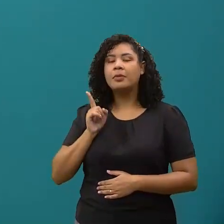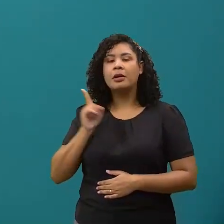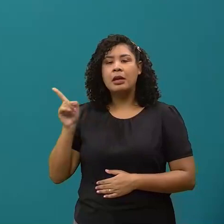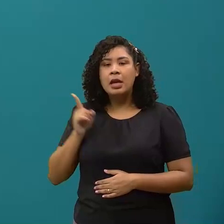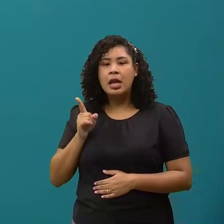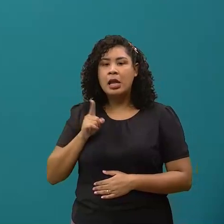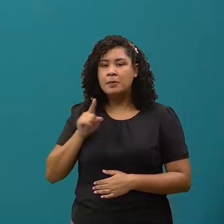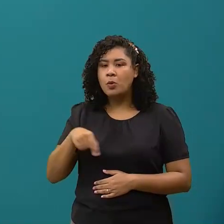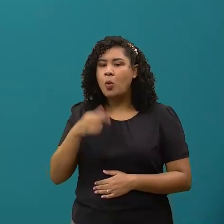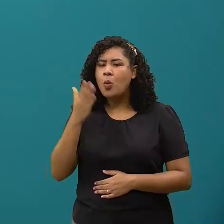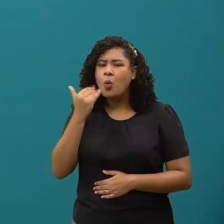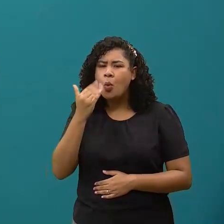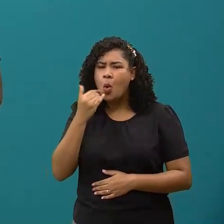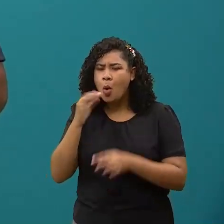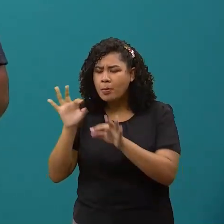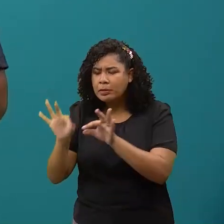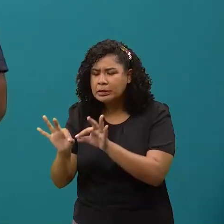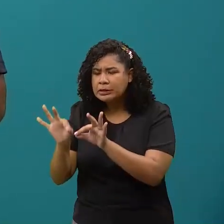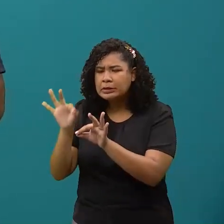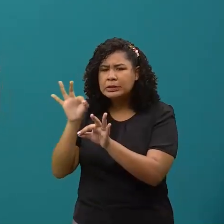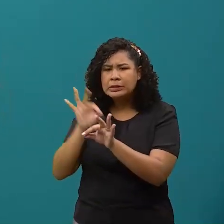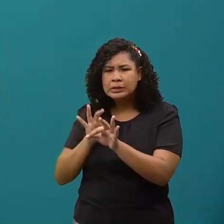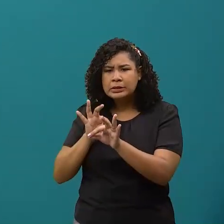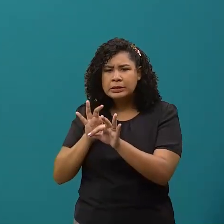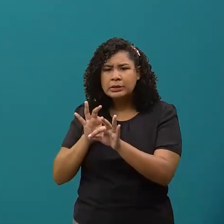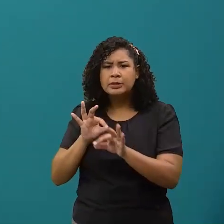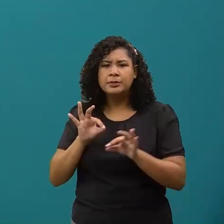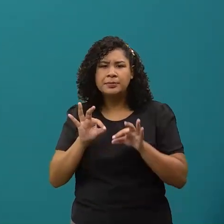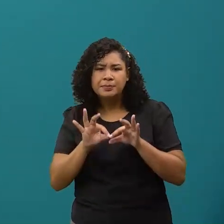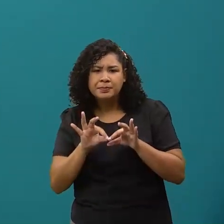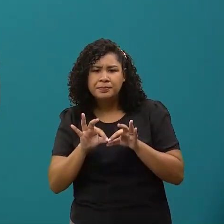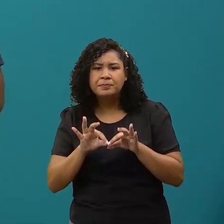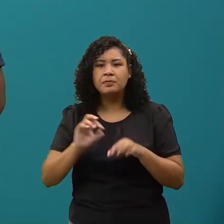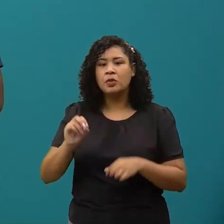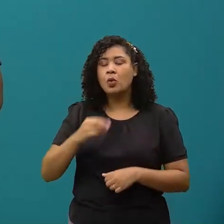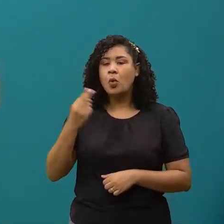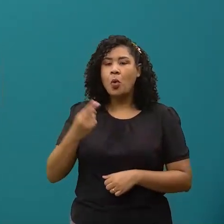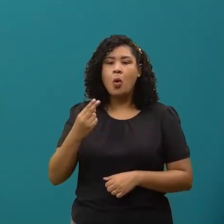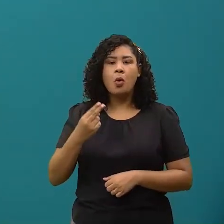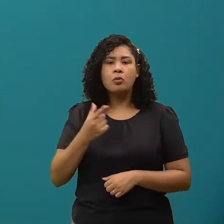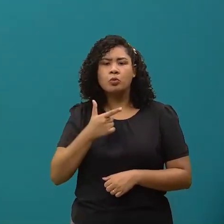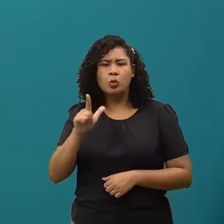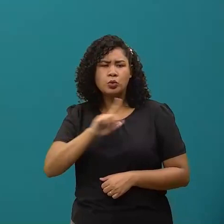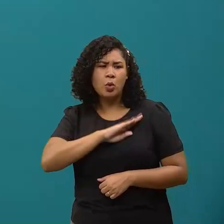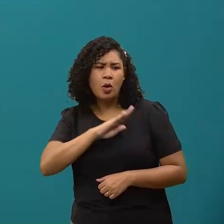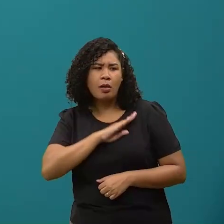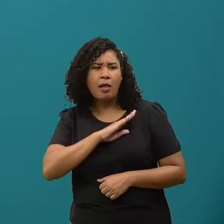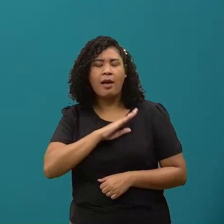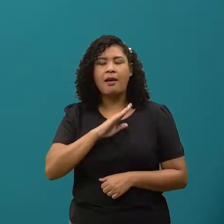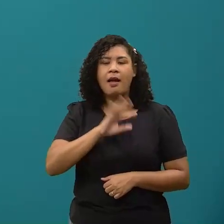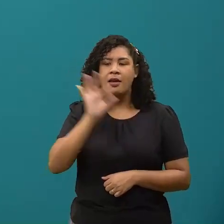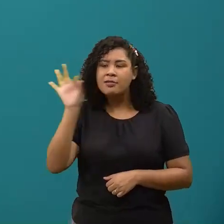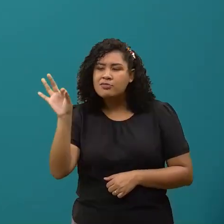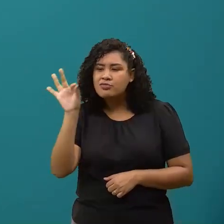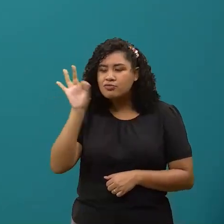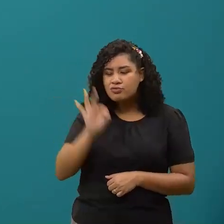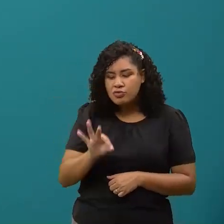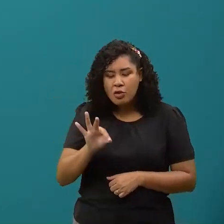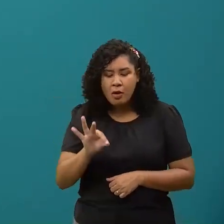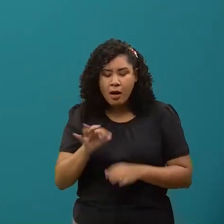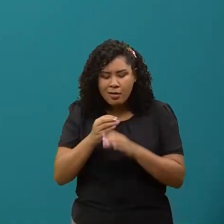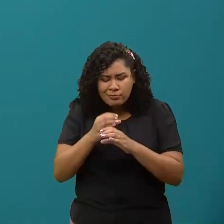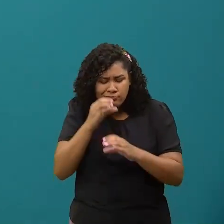de alimentos, na verdade nas bocas de alguns colegas dele e conseguiu visualizar essas bactérias no